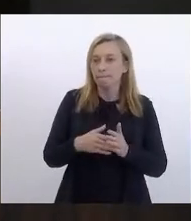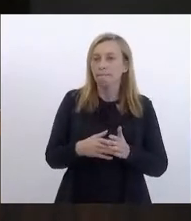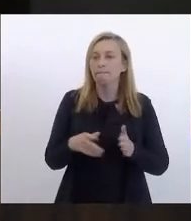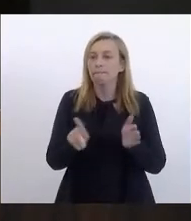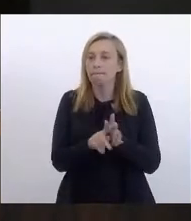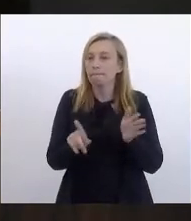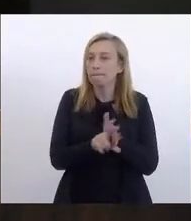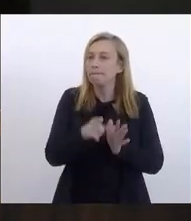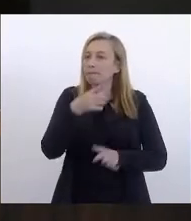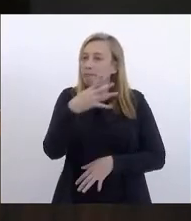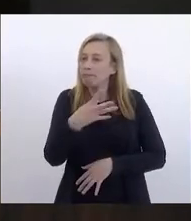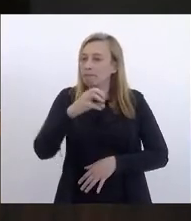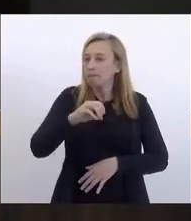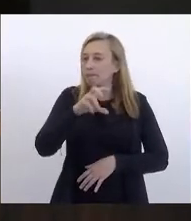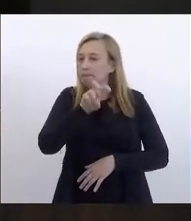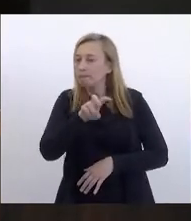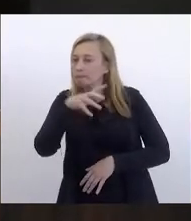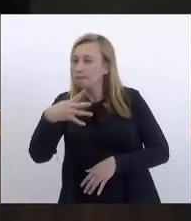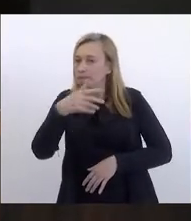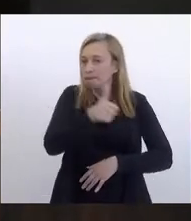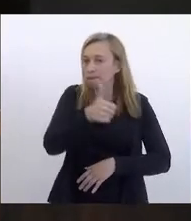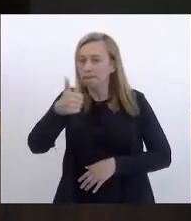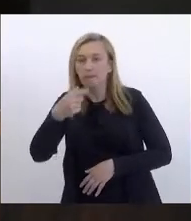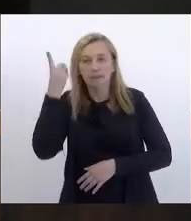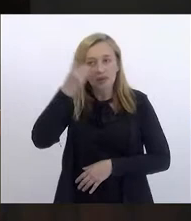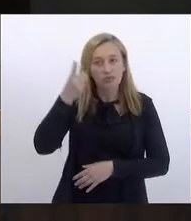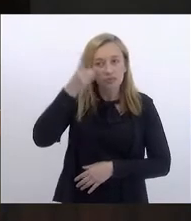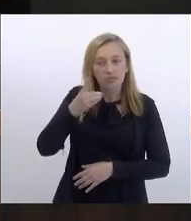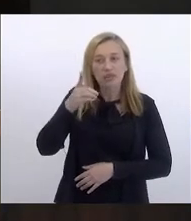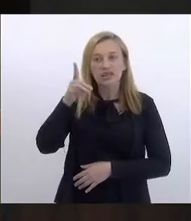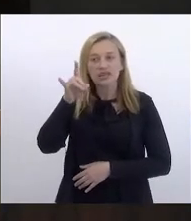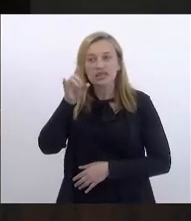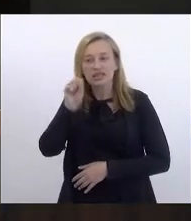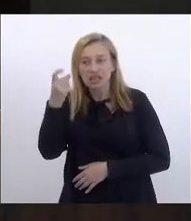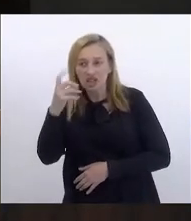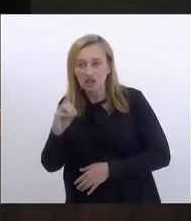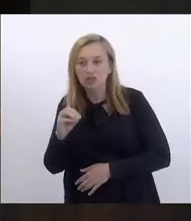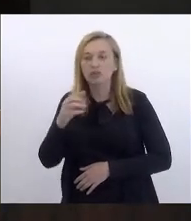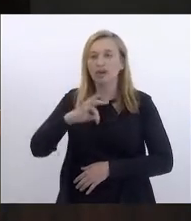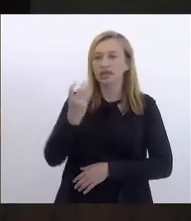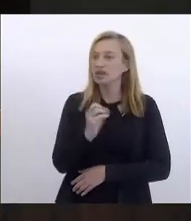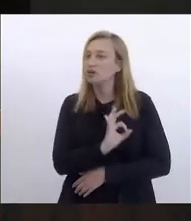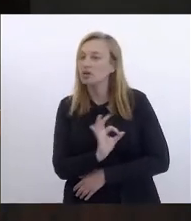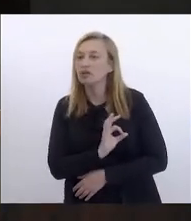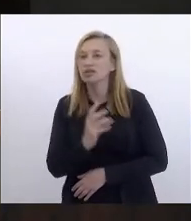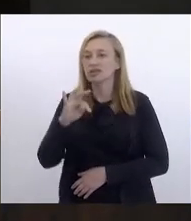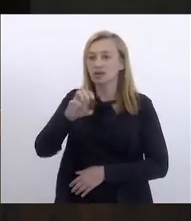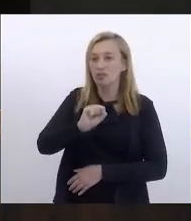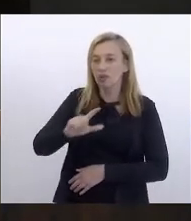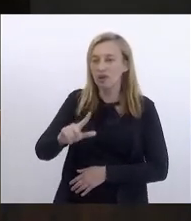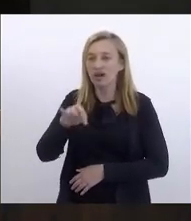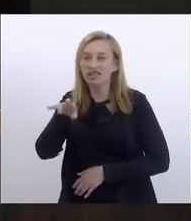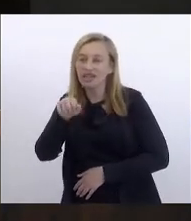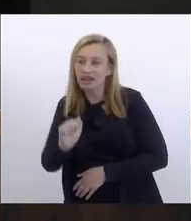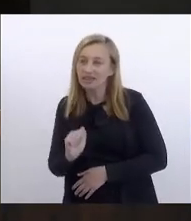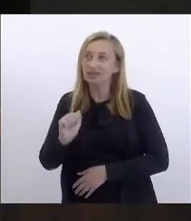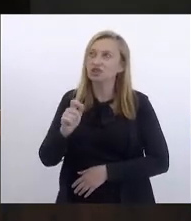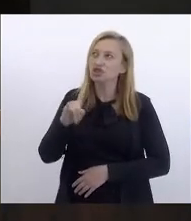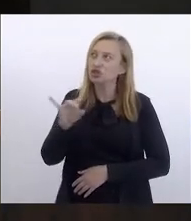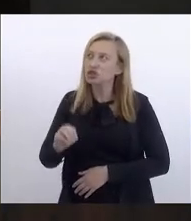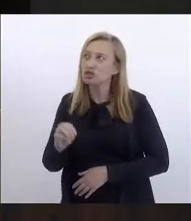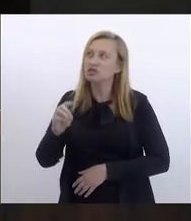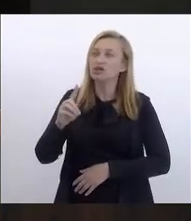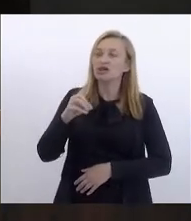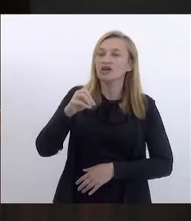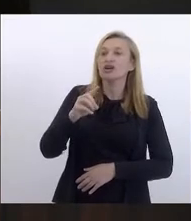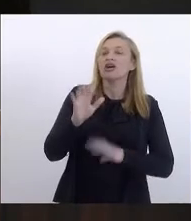projeto de lei 4054 de 21 de autoria dos deputados Sérgio Fernandes Marta Rocha Samuel Malafaia Adriana Batosar Dionísio Lins Vando